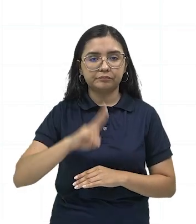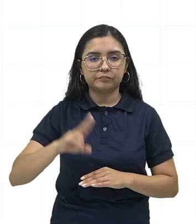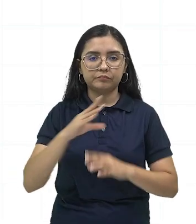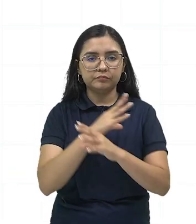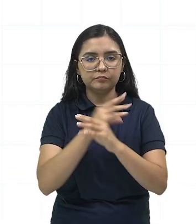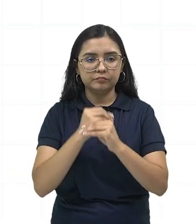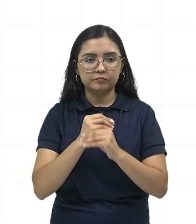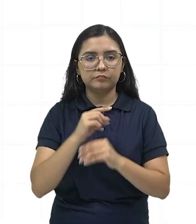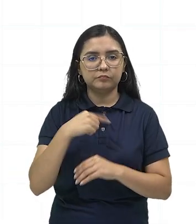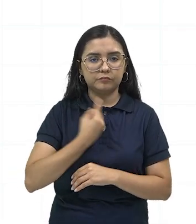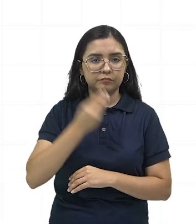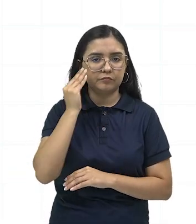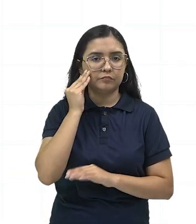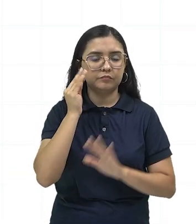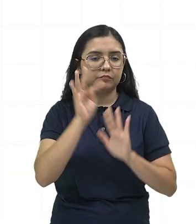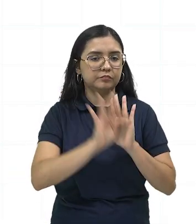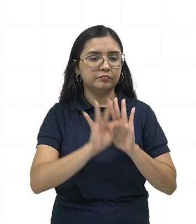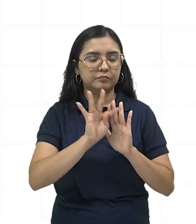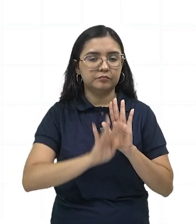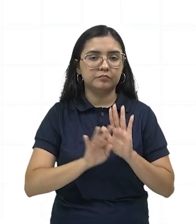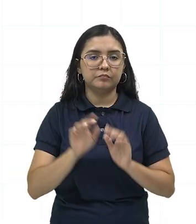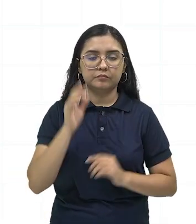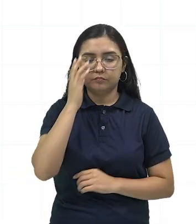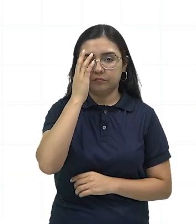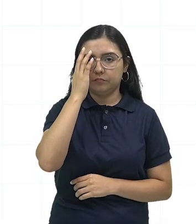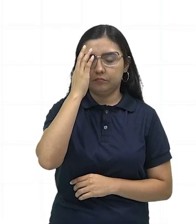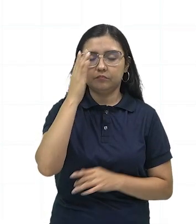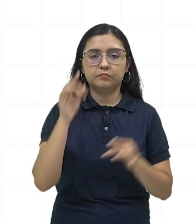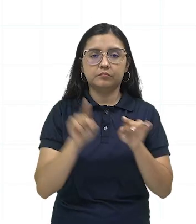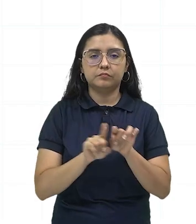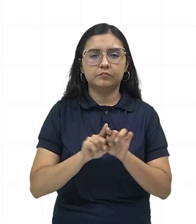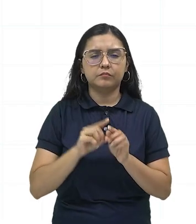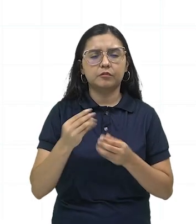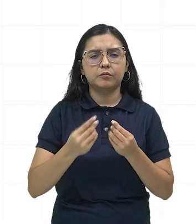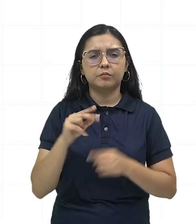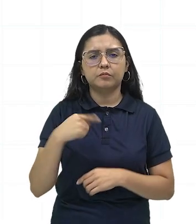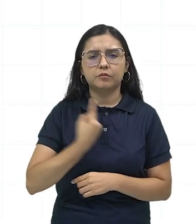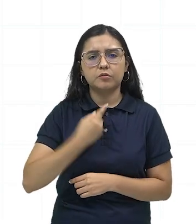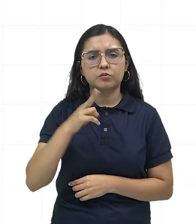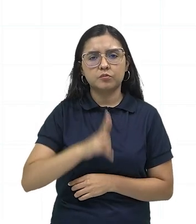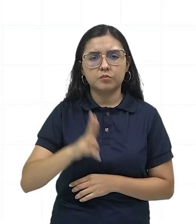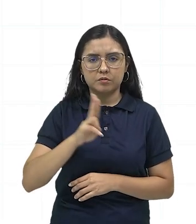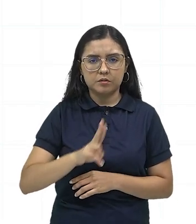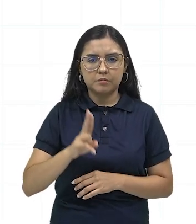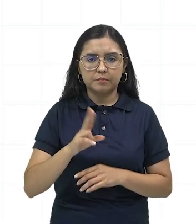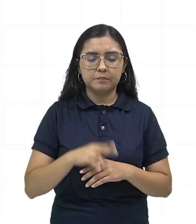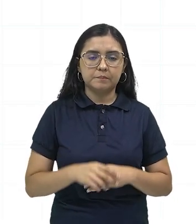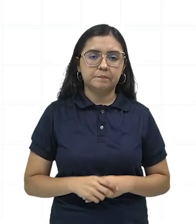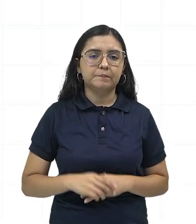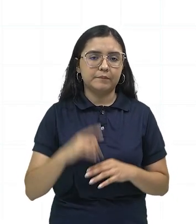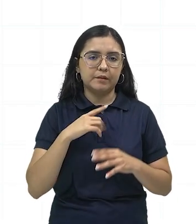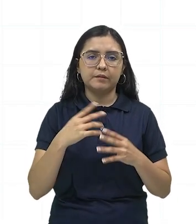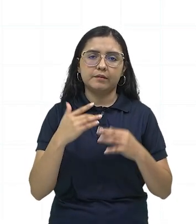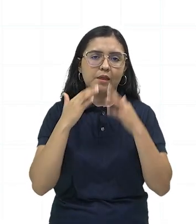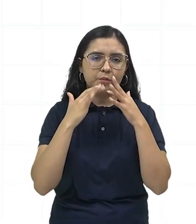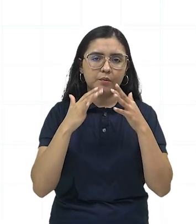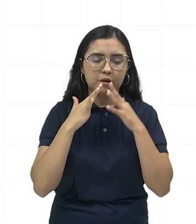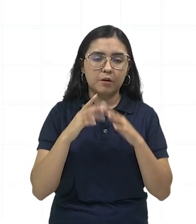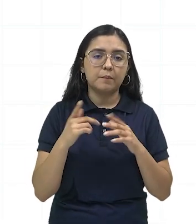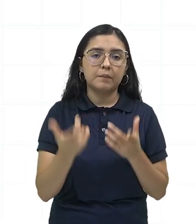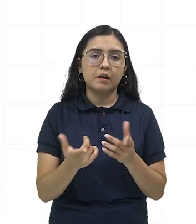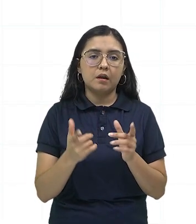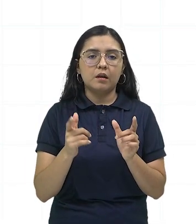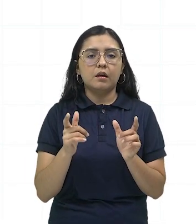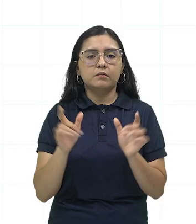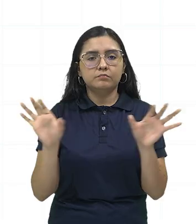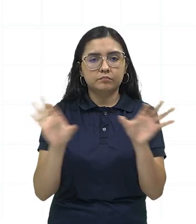observamos, marca como nós utilizamos de forma muito natural para ligar essas partes do texto, para ligar